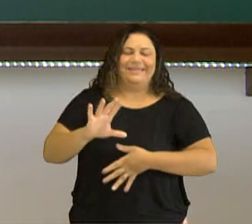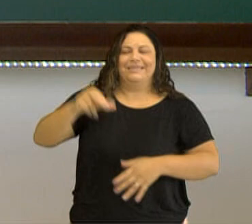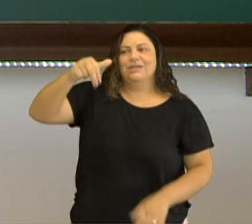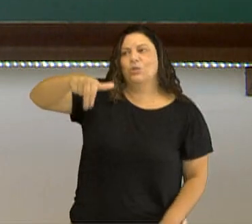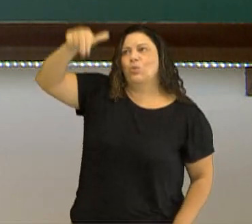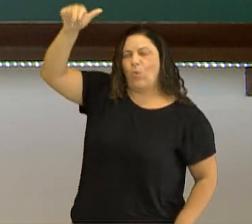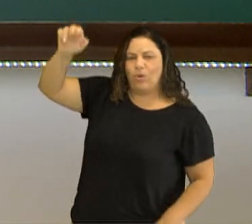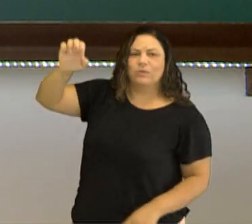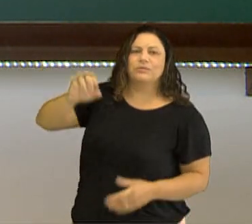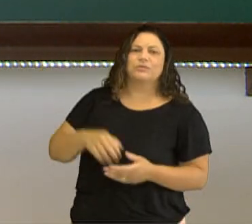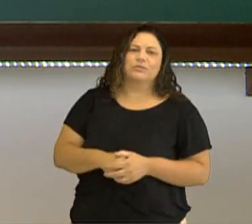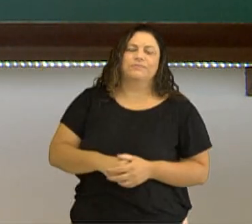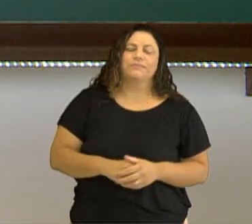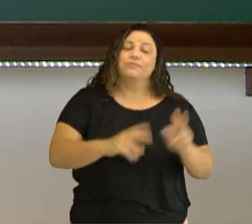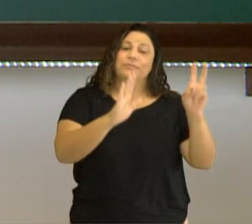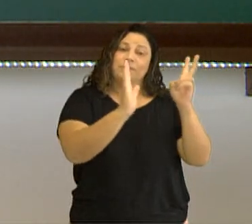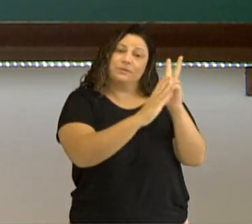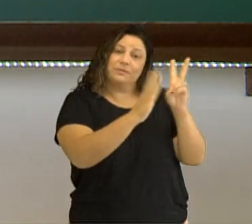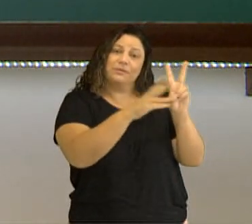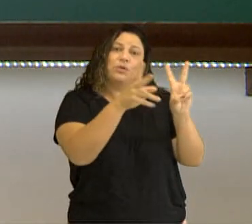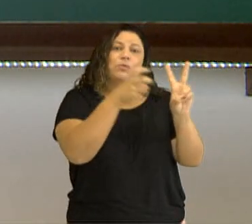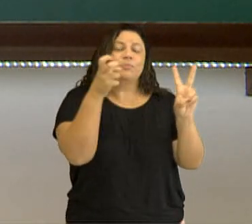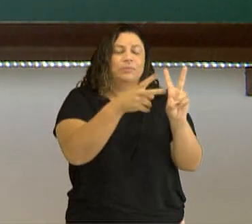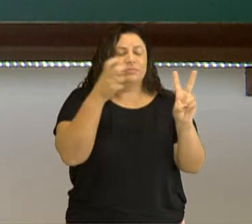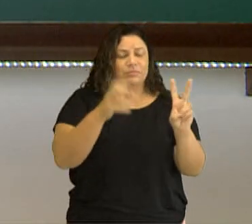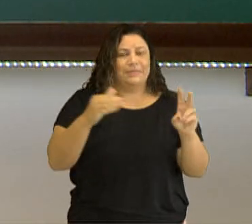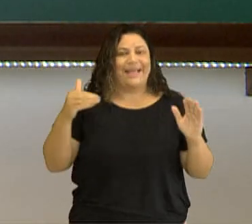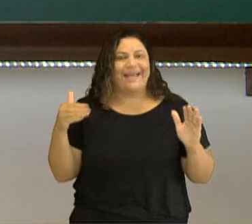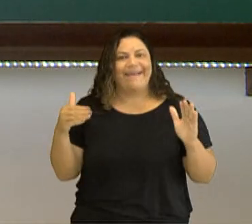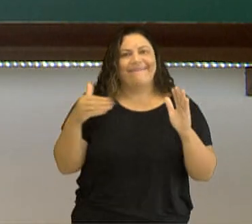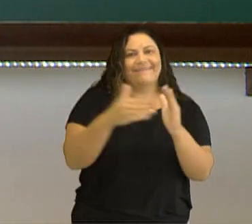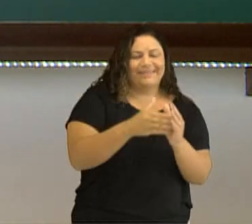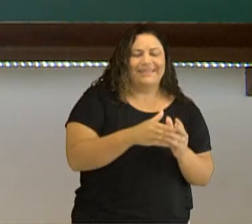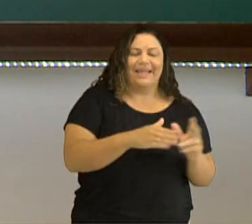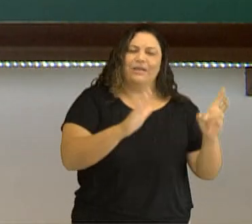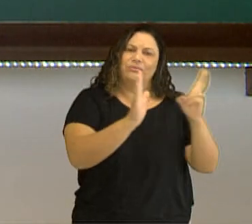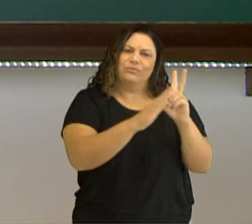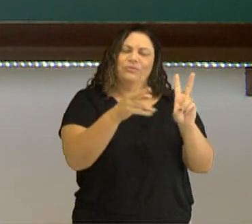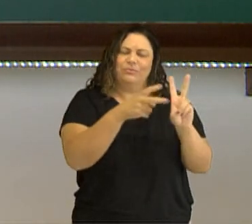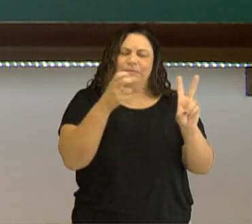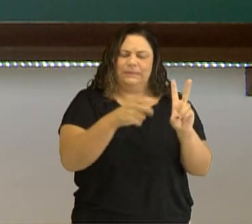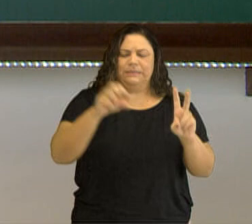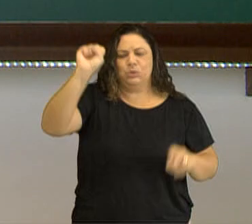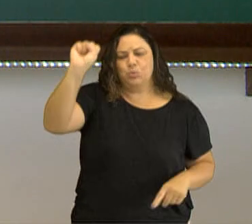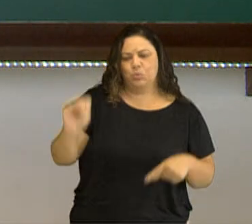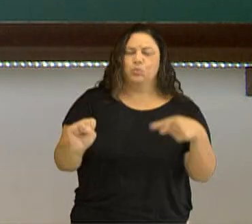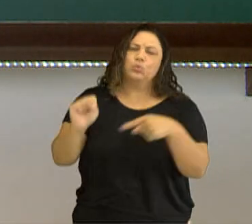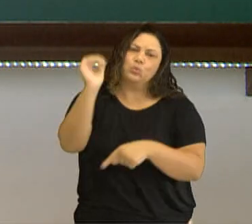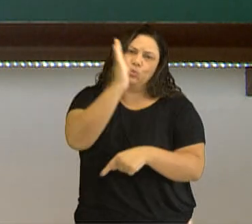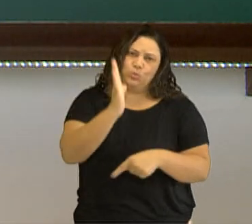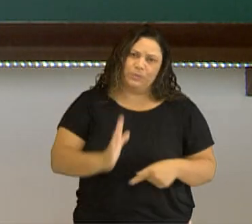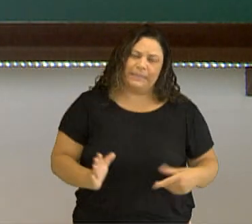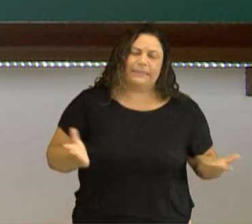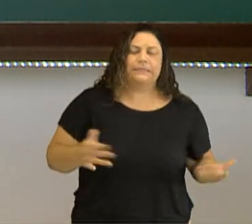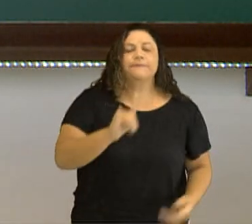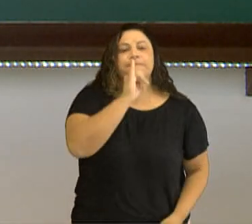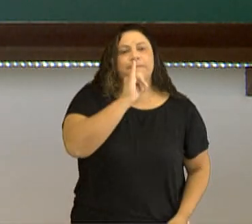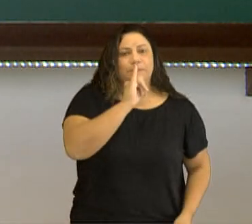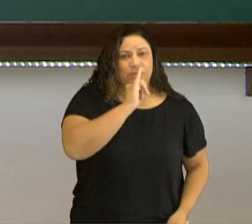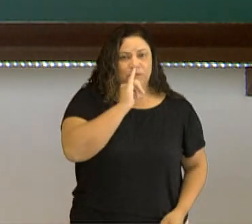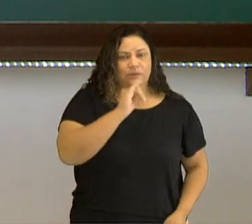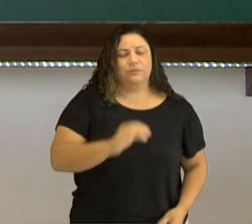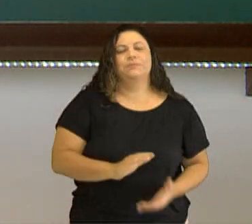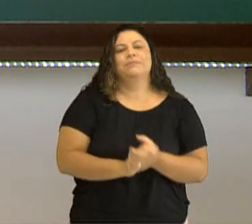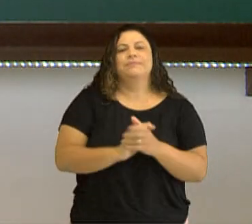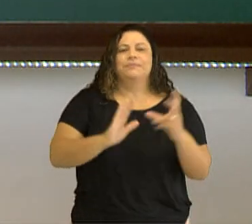Norte, os indígenas norte-americanos, até os indígenas que viviam aqui na América do Sul, aqui no Brasil, como, por exemplo, os tupis